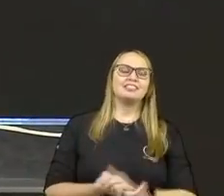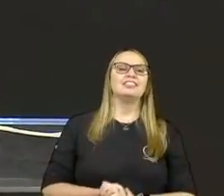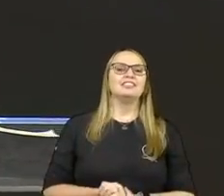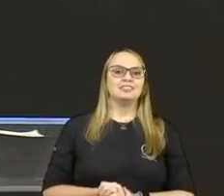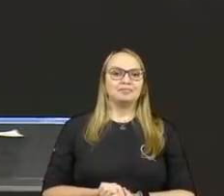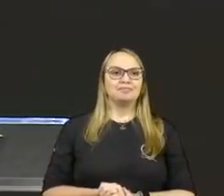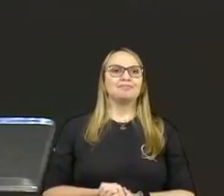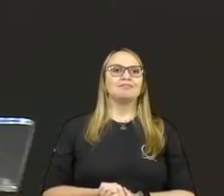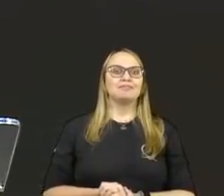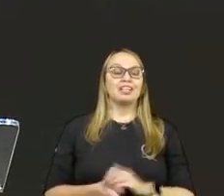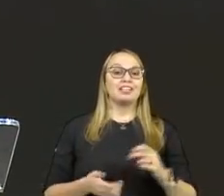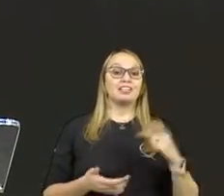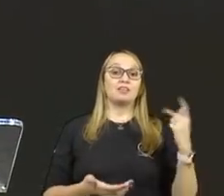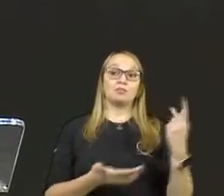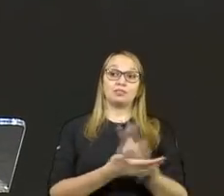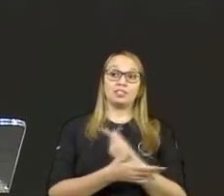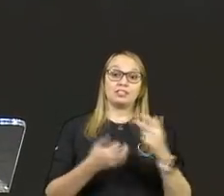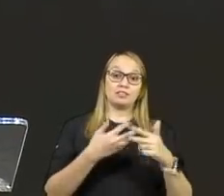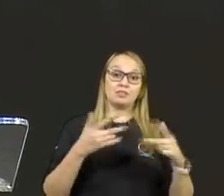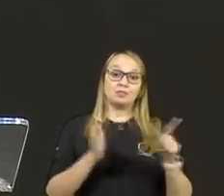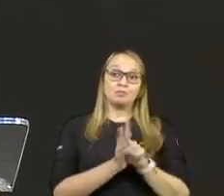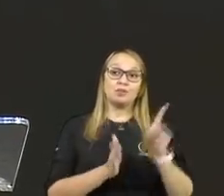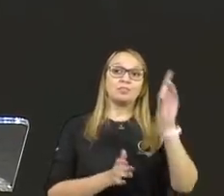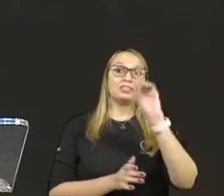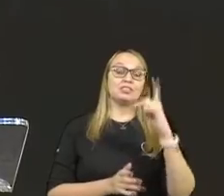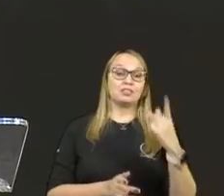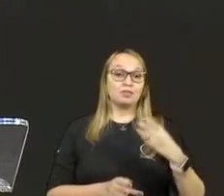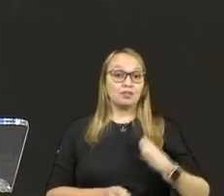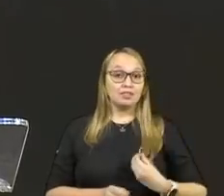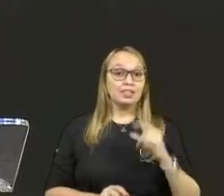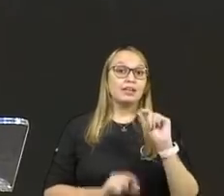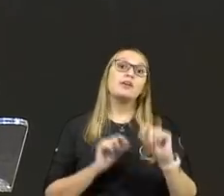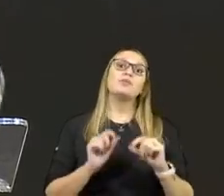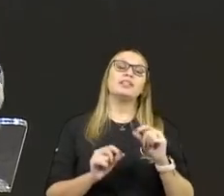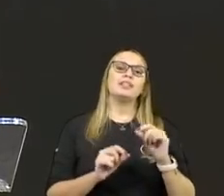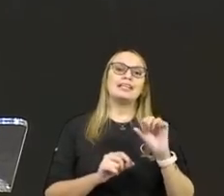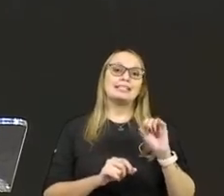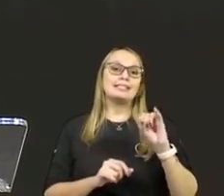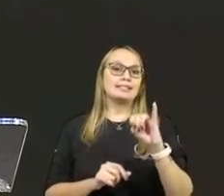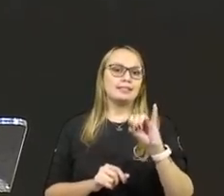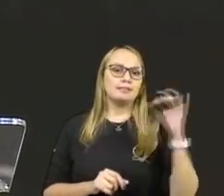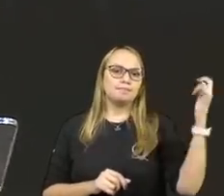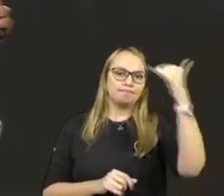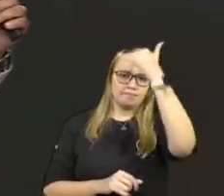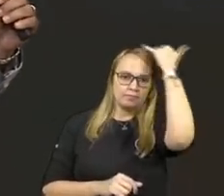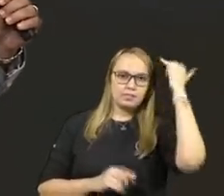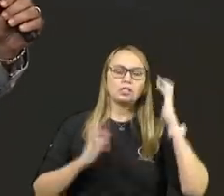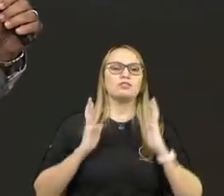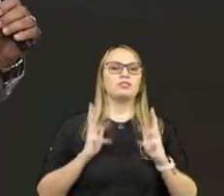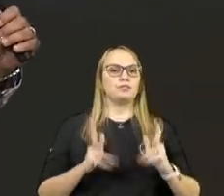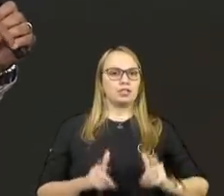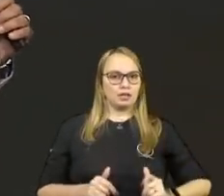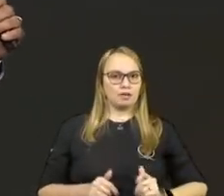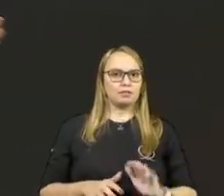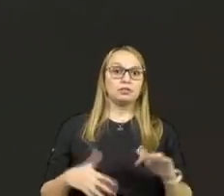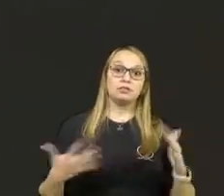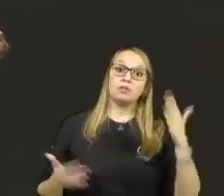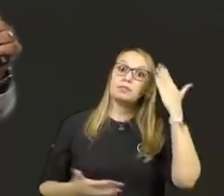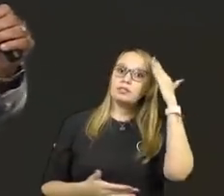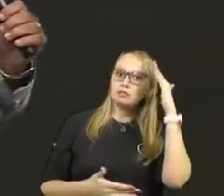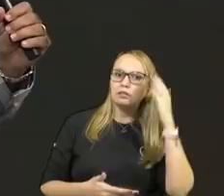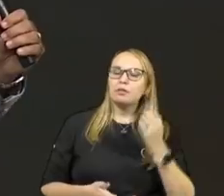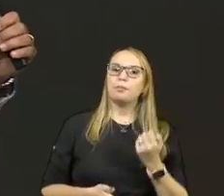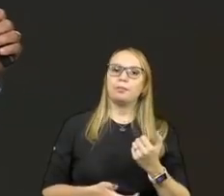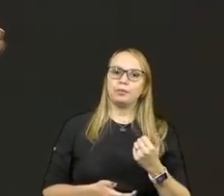que o sobrenatural aconteça na sua vida. A condição é: santificai-vos. Então vamos entender um pouco